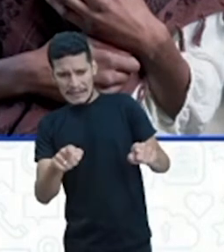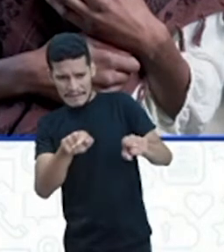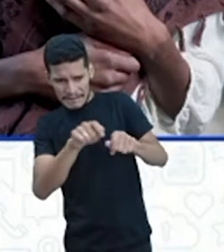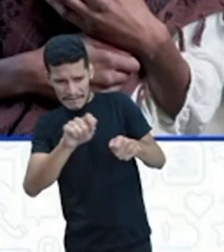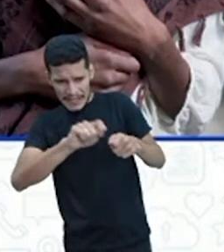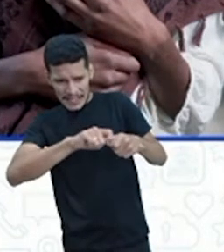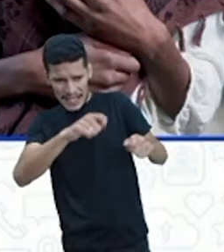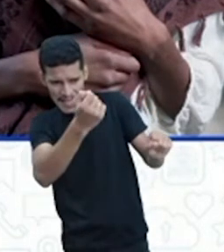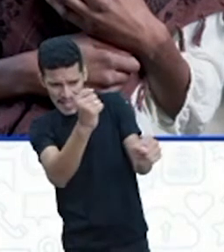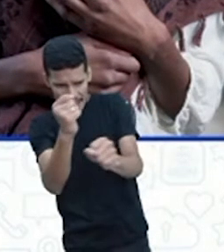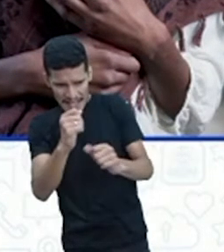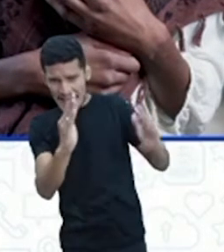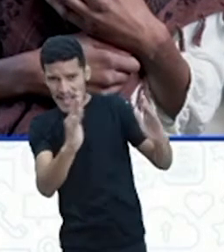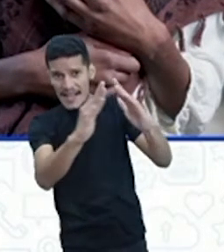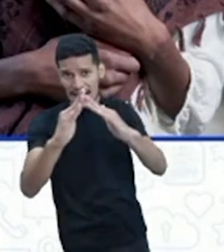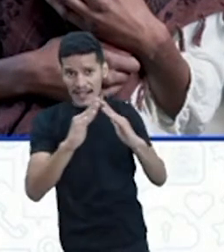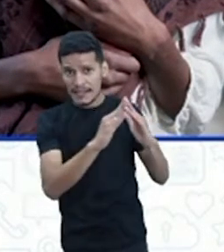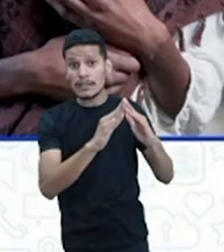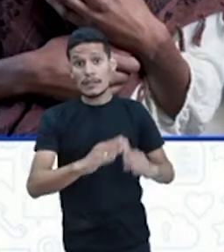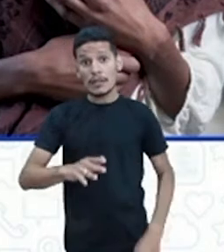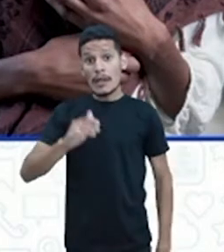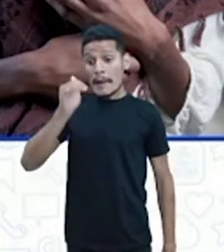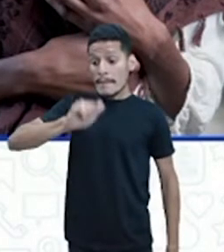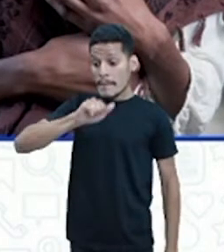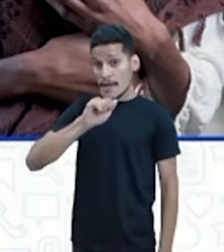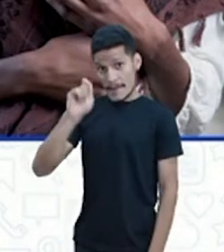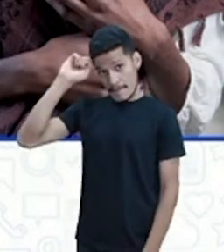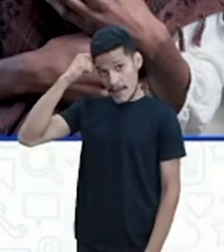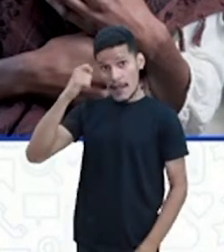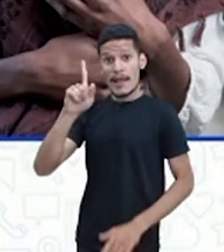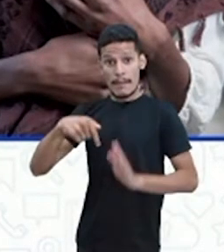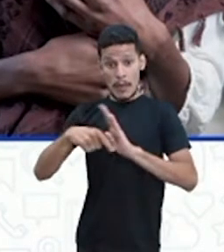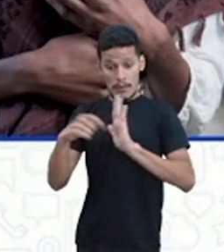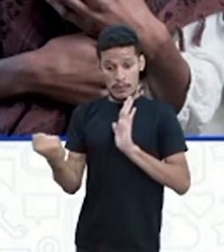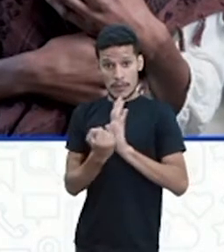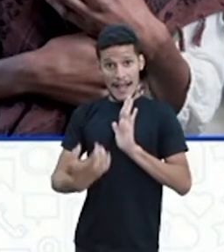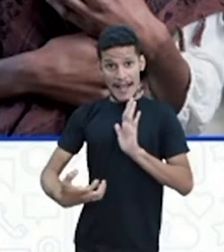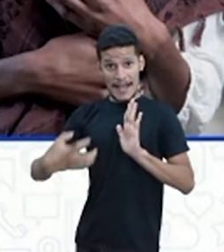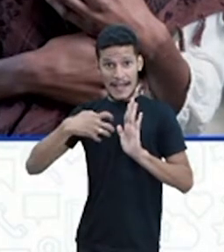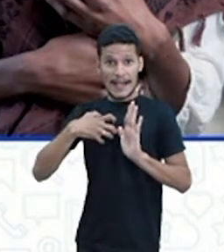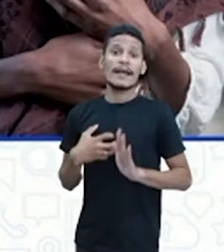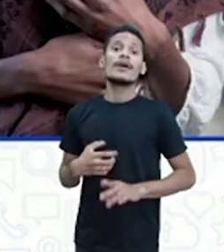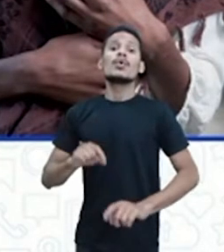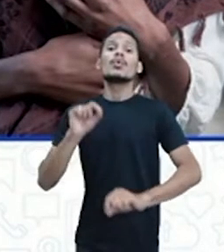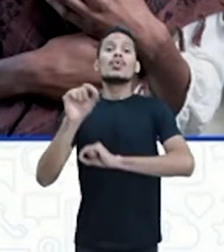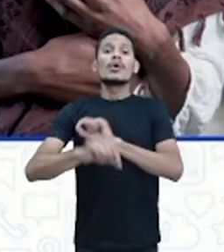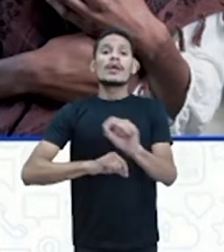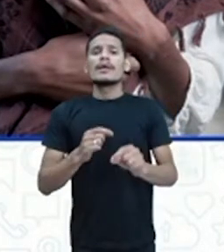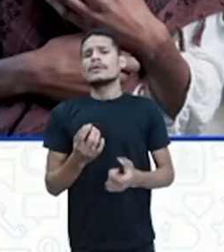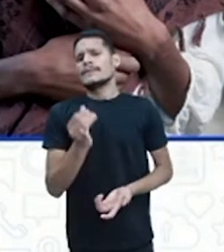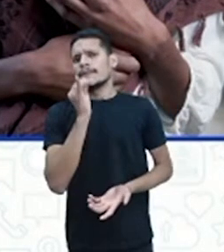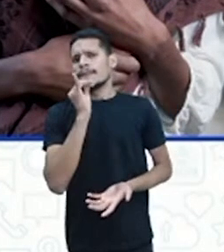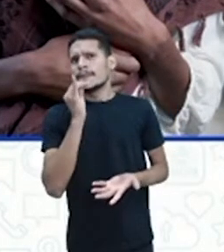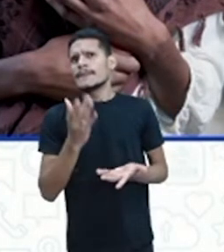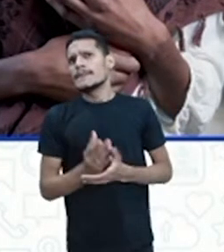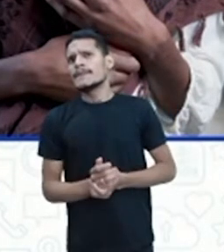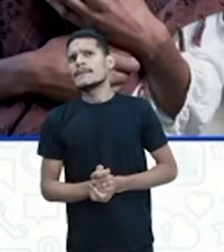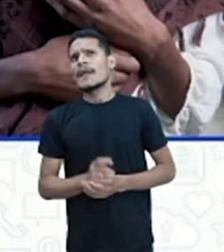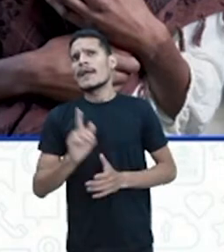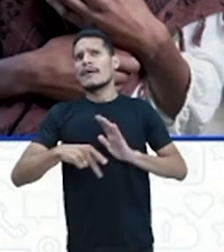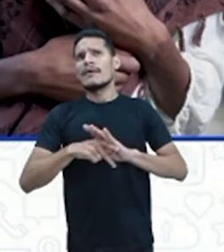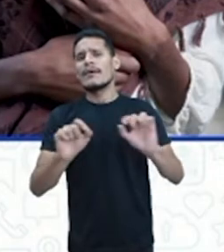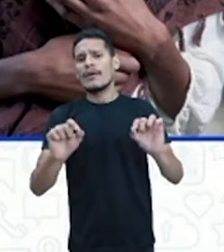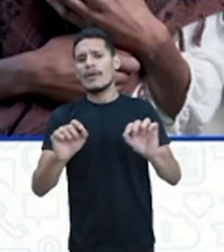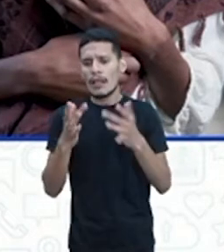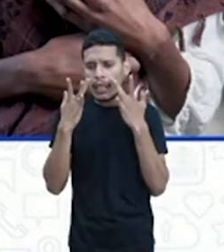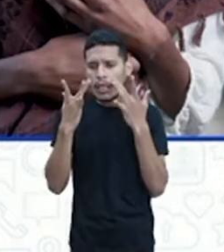própria imagética da mami, da mãe preta, ela é bastante marcada em uma destituição de atrativos físicos.